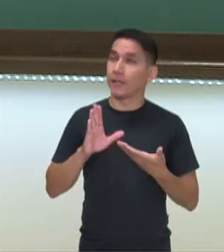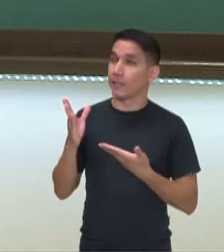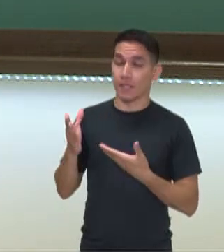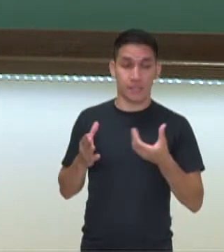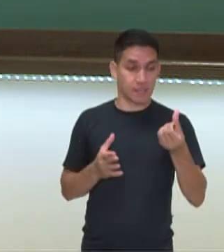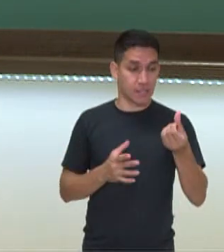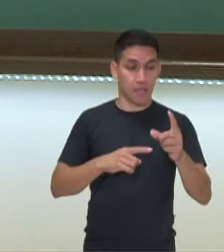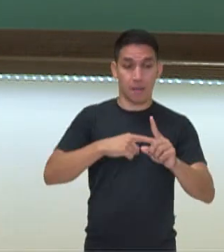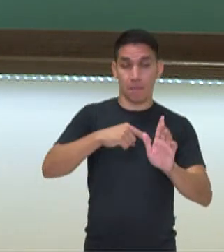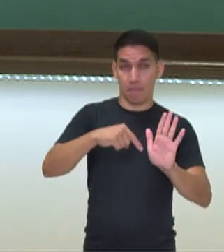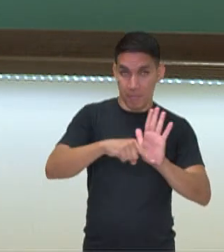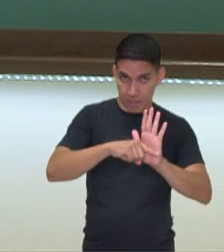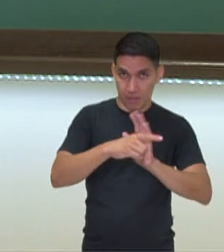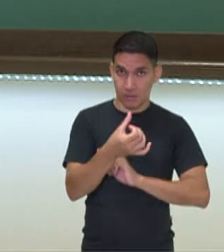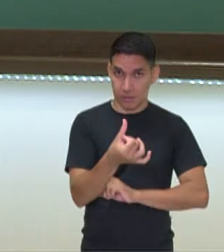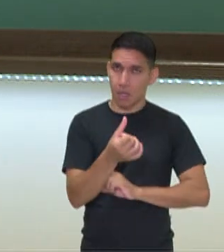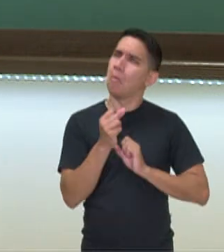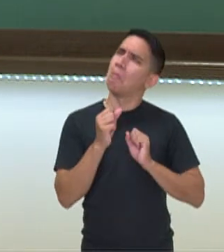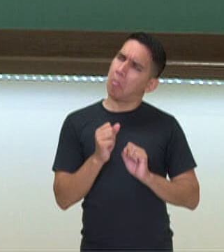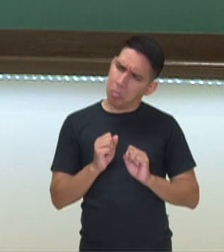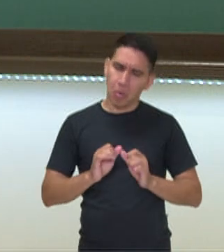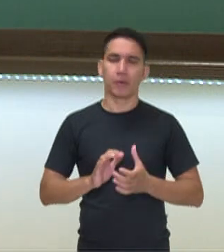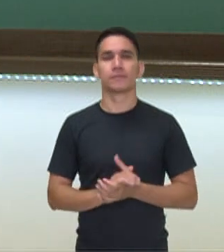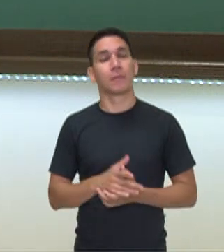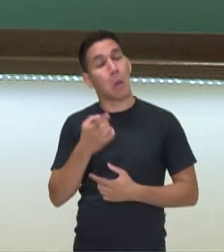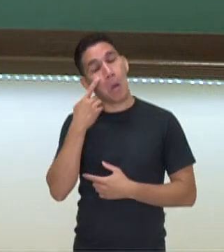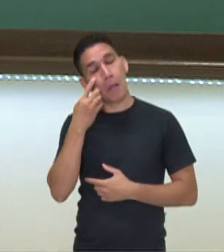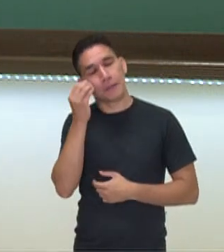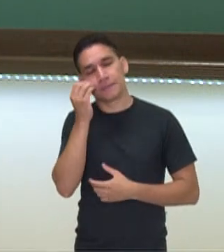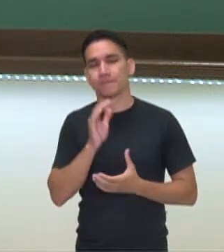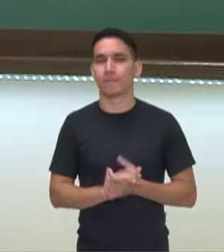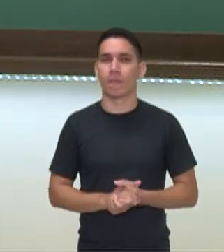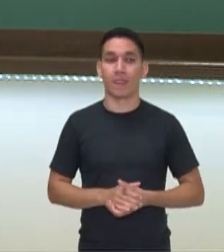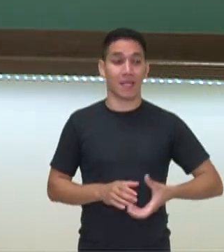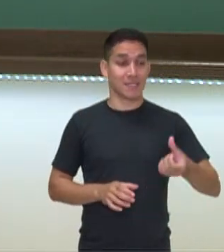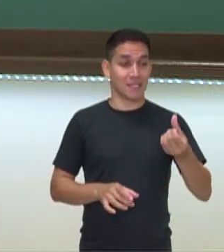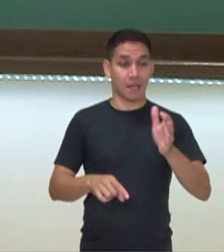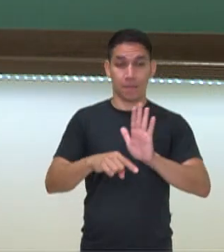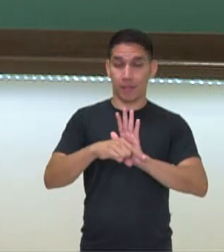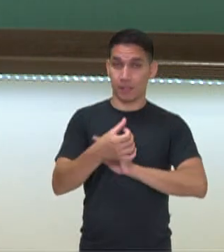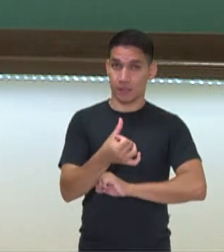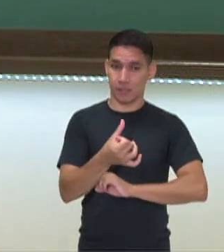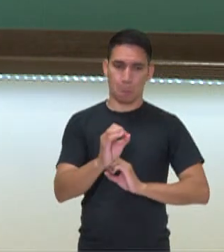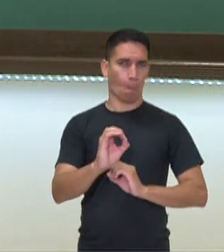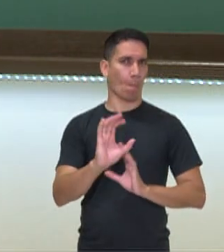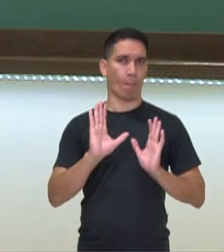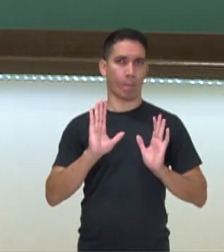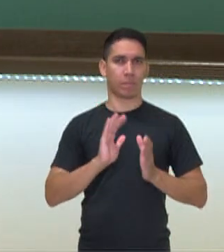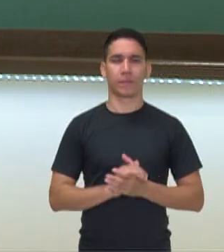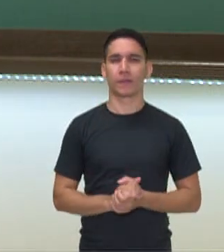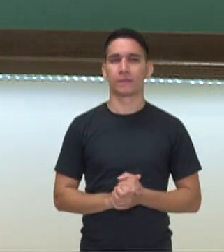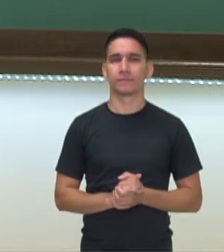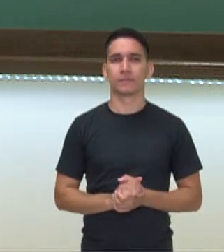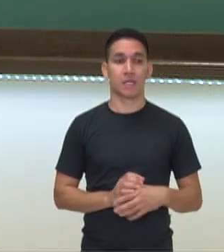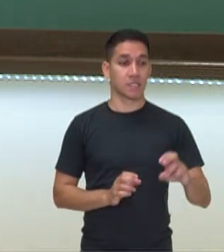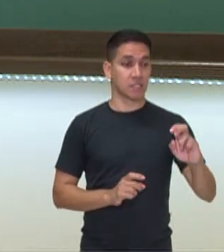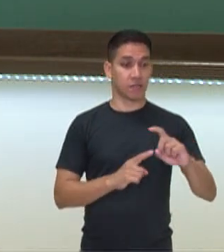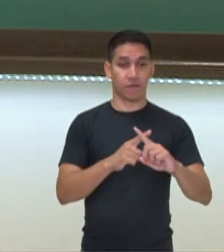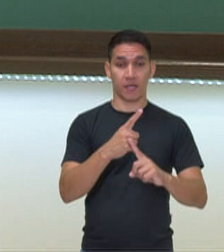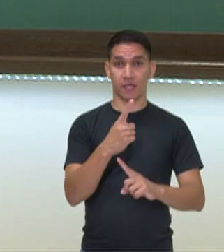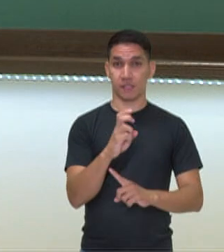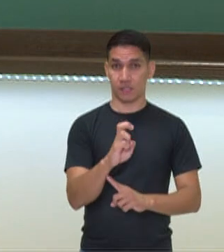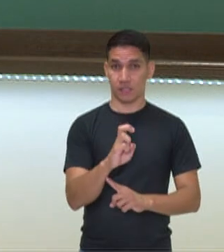6 menos 6. Posso pegar o 6 menos 6. Então, vamos lá. 6 menos 6, 0. 5 vezes